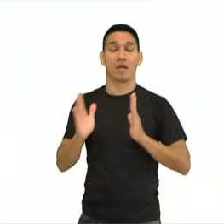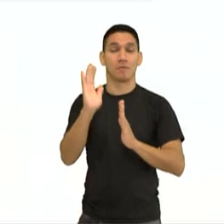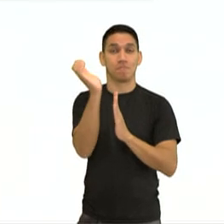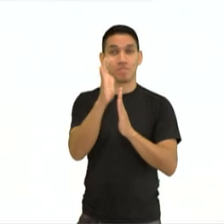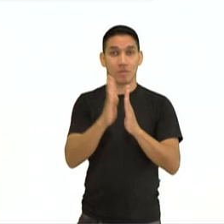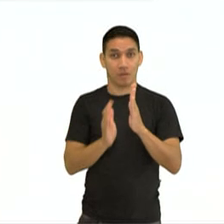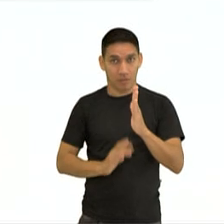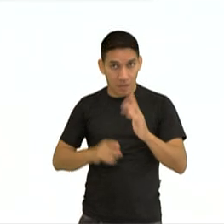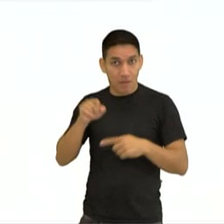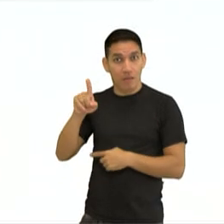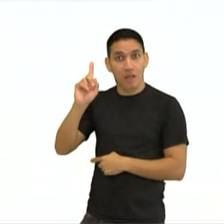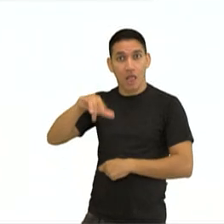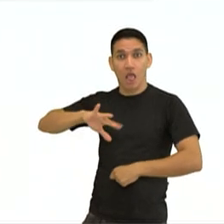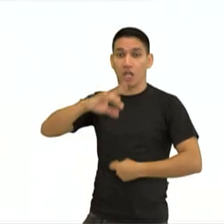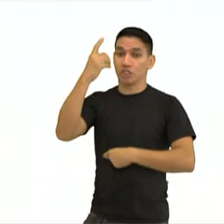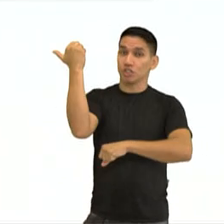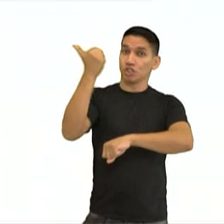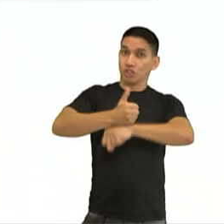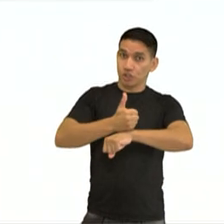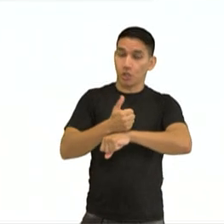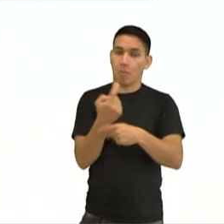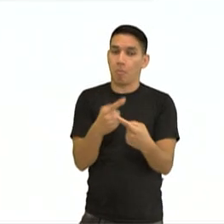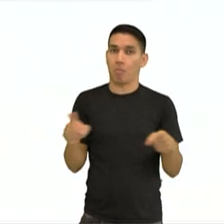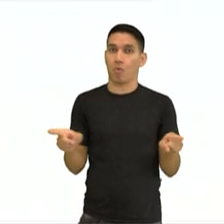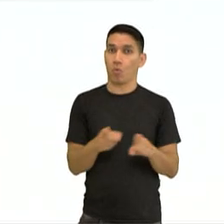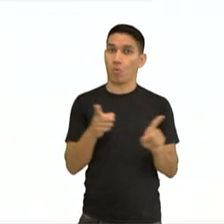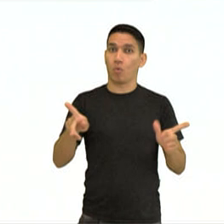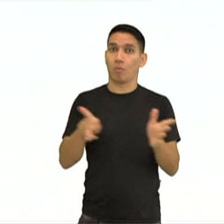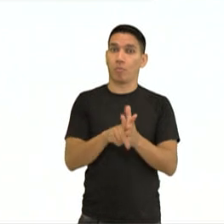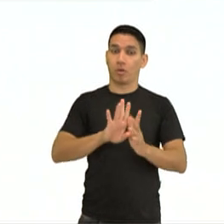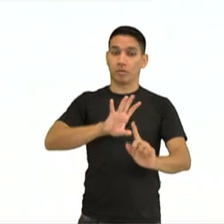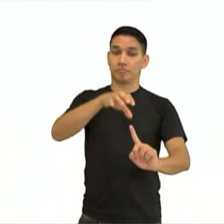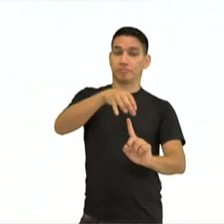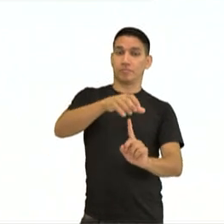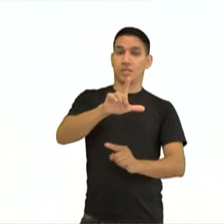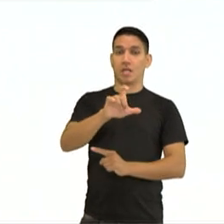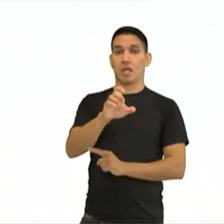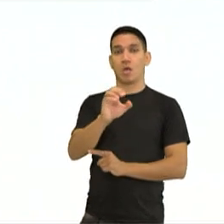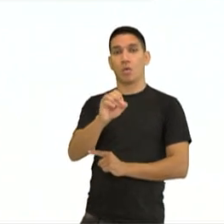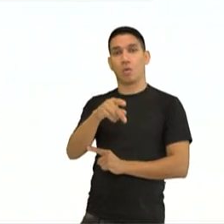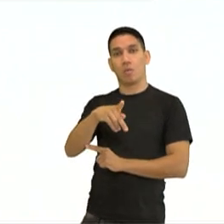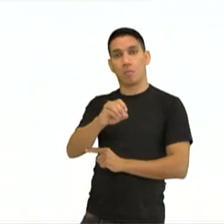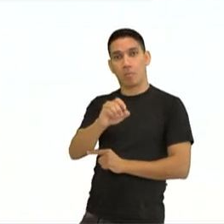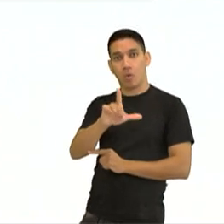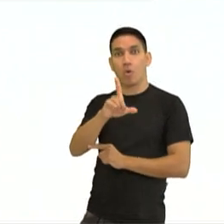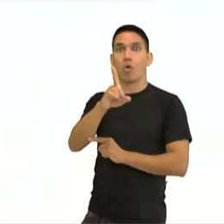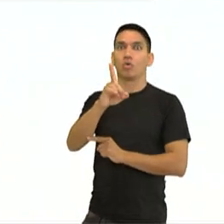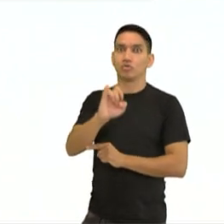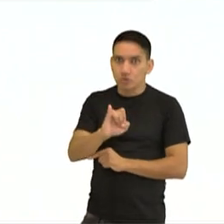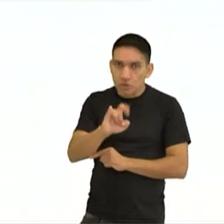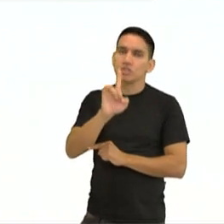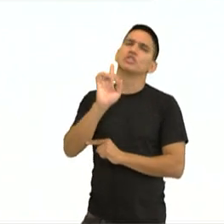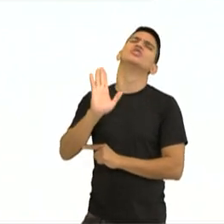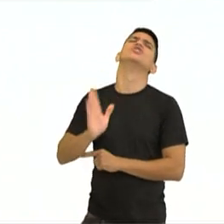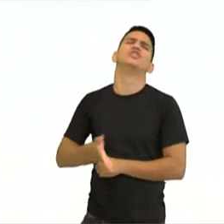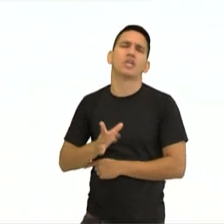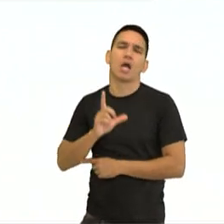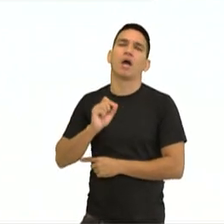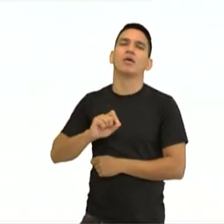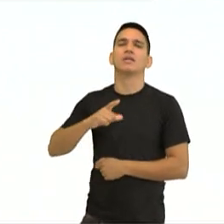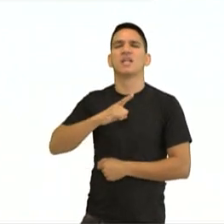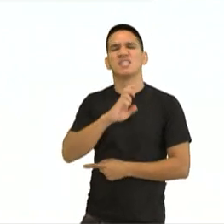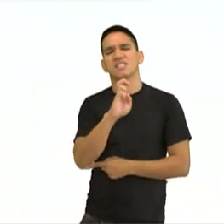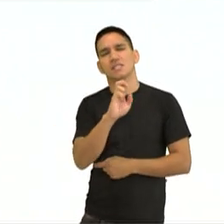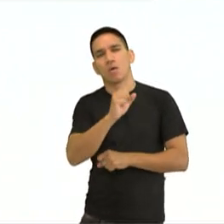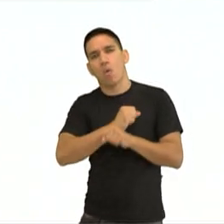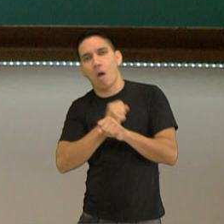se tornou diretor de música da corte do príncipe Leopold, começou a escrever música instrumental. Pessoal, isso já depois, ele foi 5 anos do